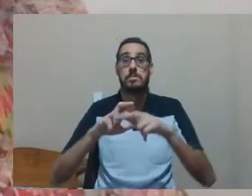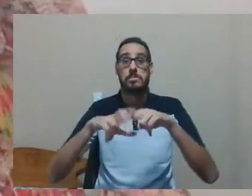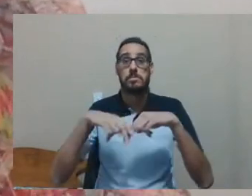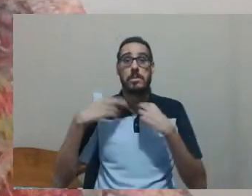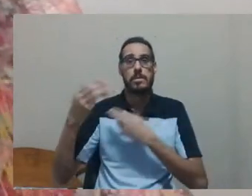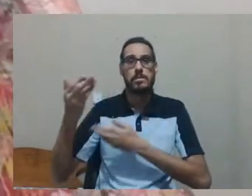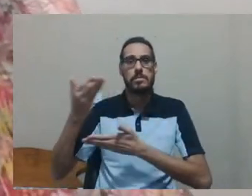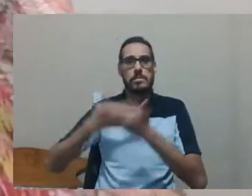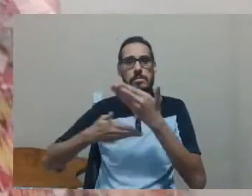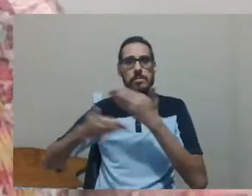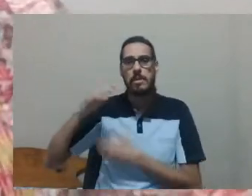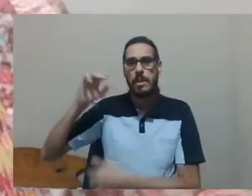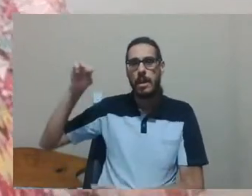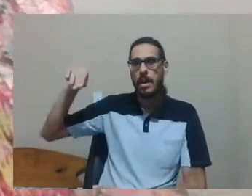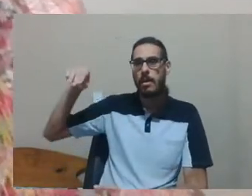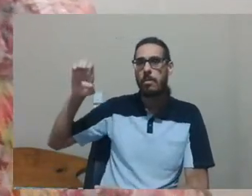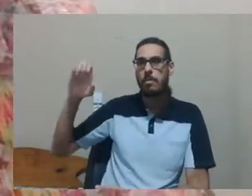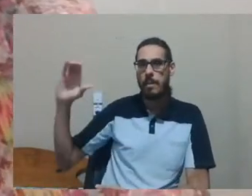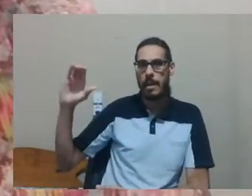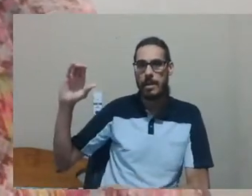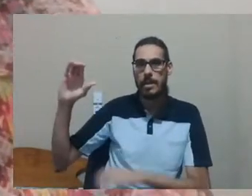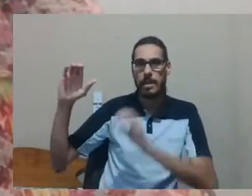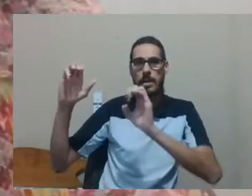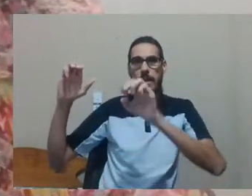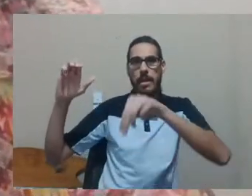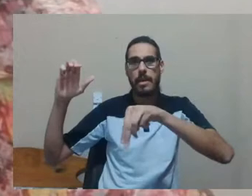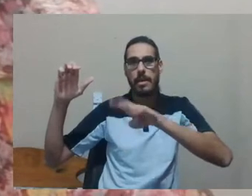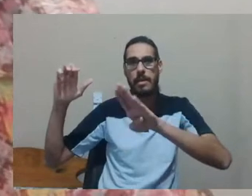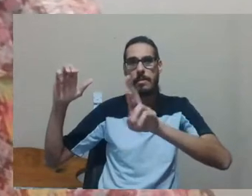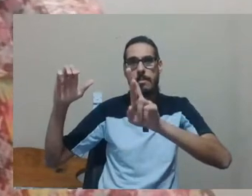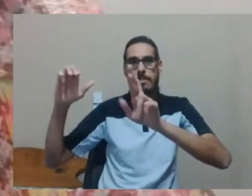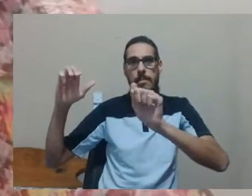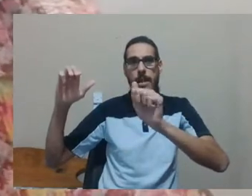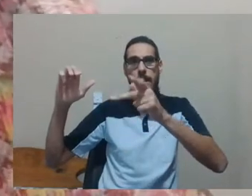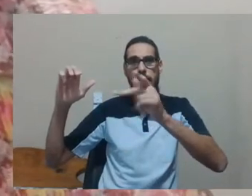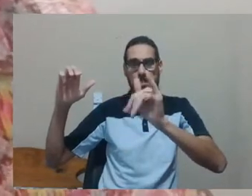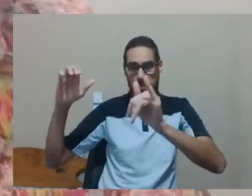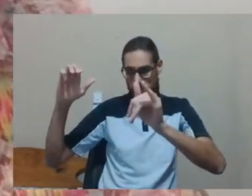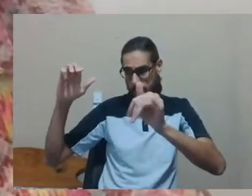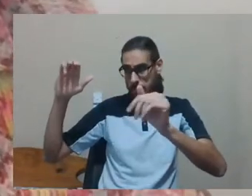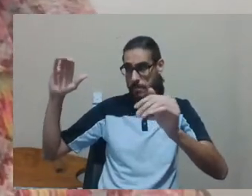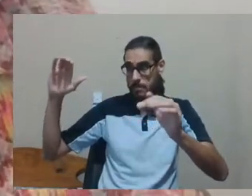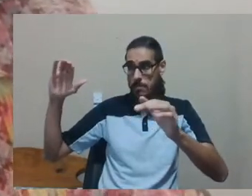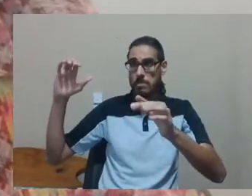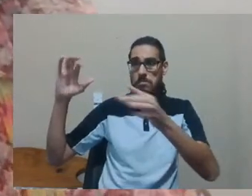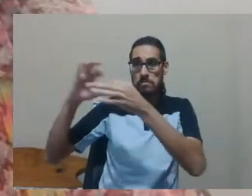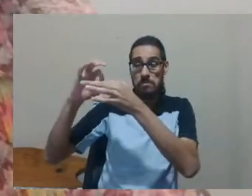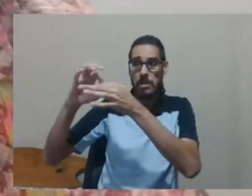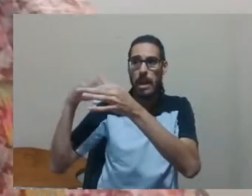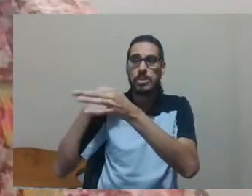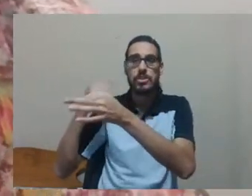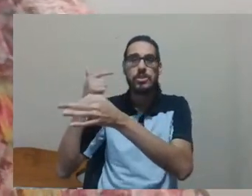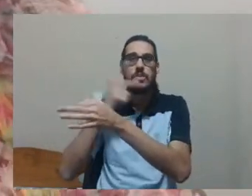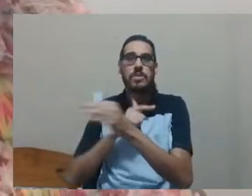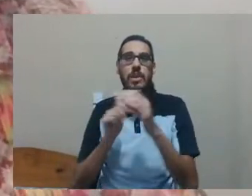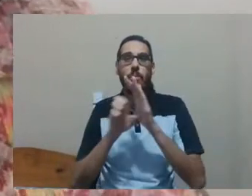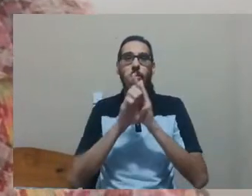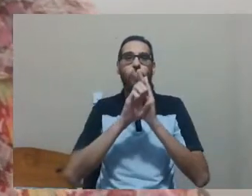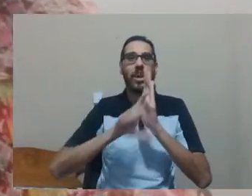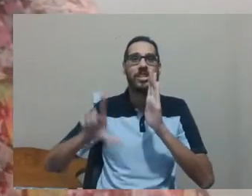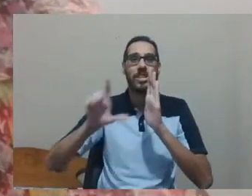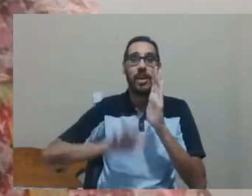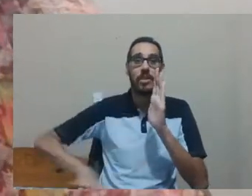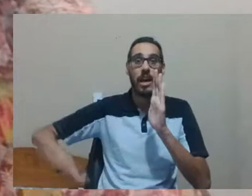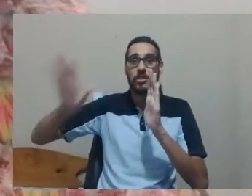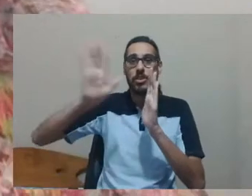a Embrapi, conseguimos colocar um edital nacional. E nós ganhamos desse edital, com um